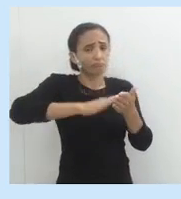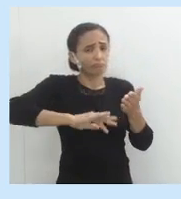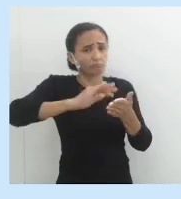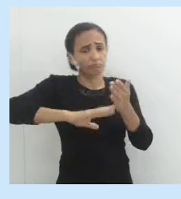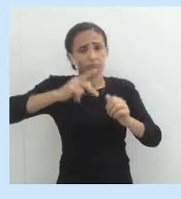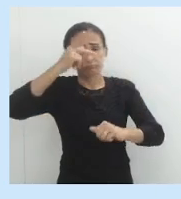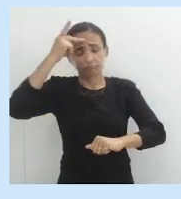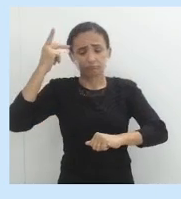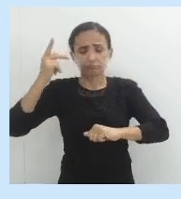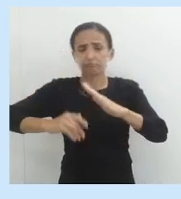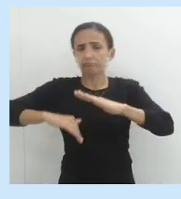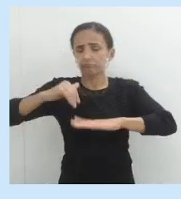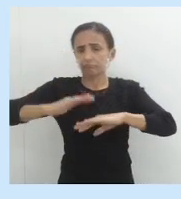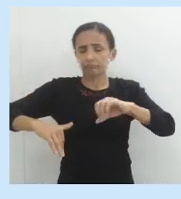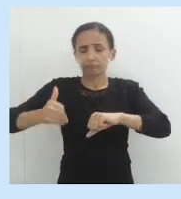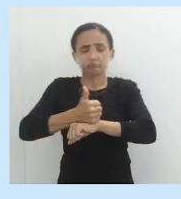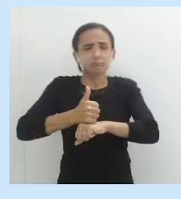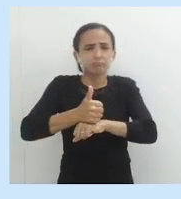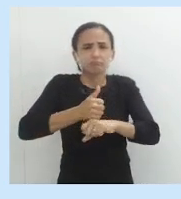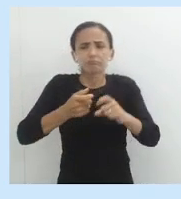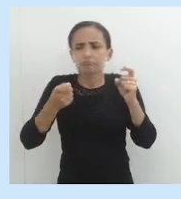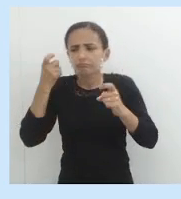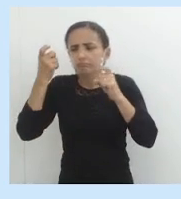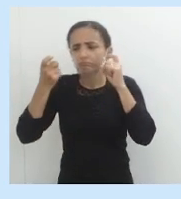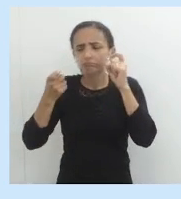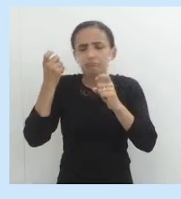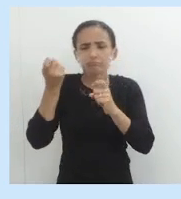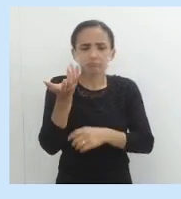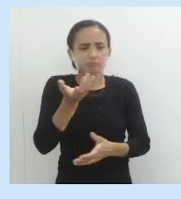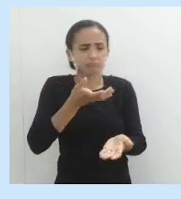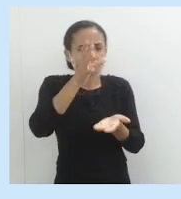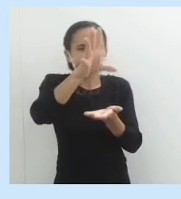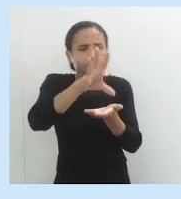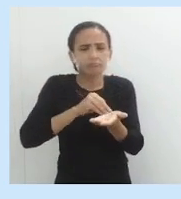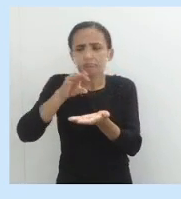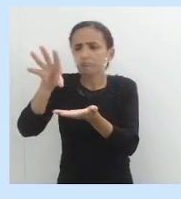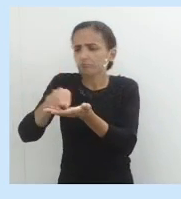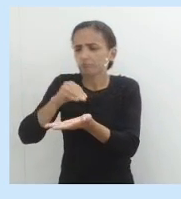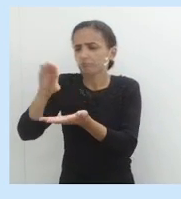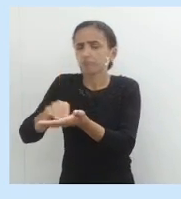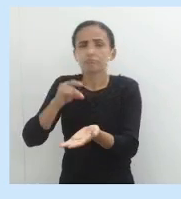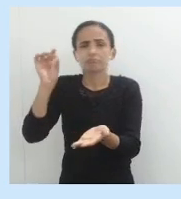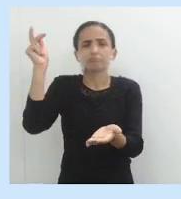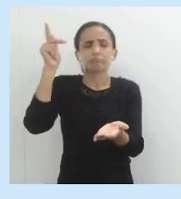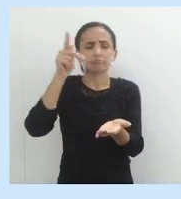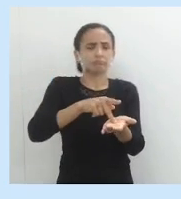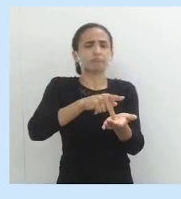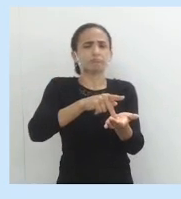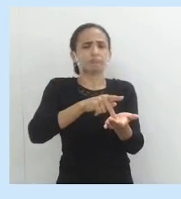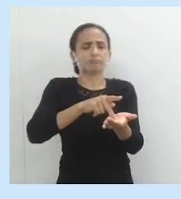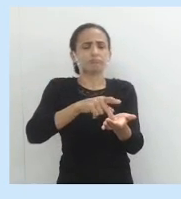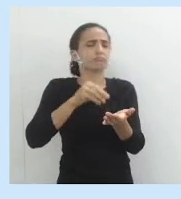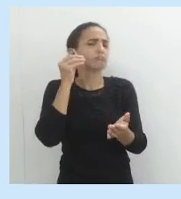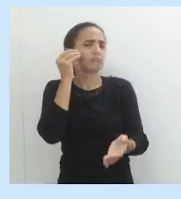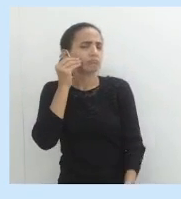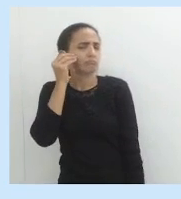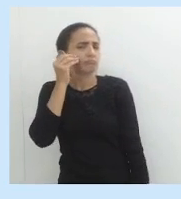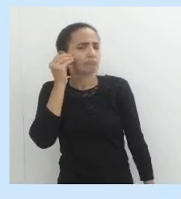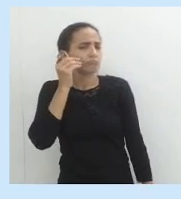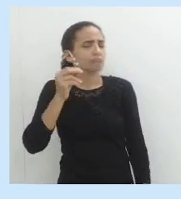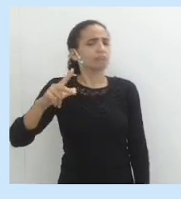período, eles se preocupavam, né, eles queriam copiar também, às vezes, a realidade, né, ser a mais fiel possível.